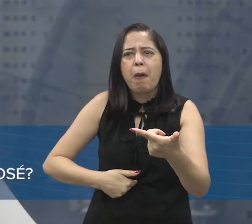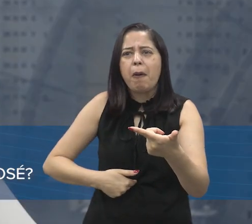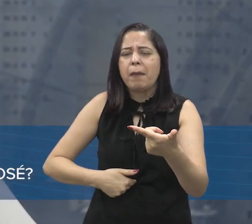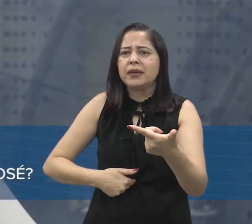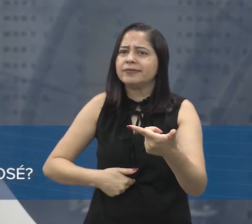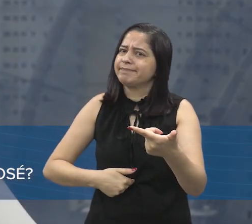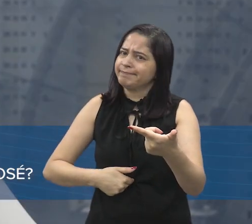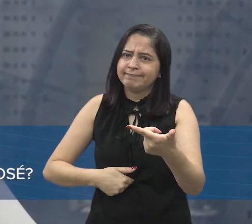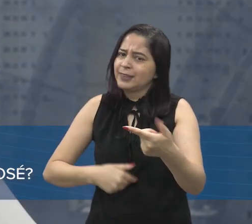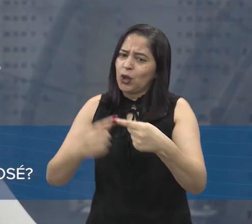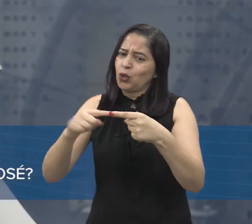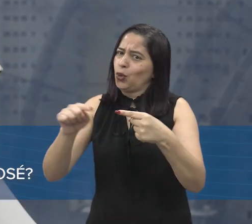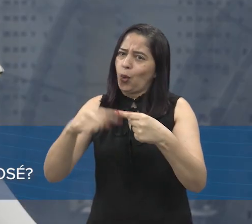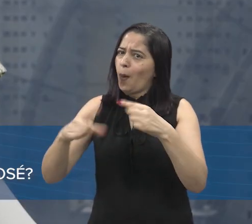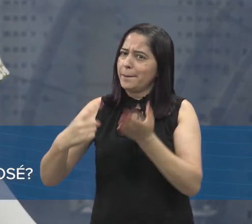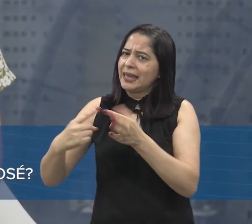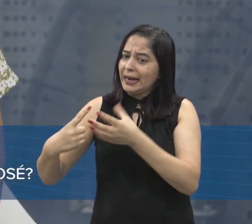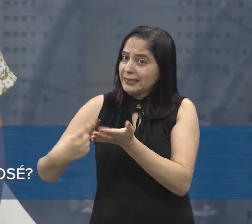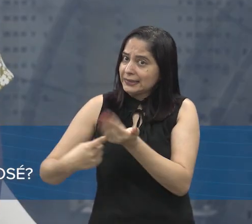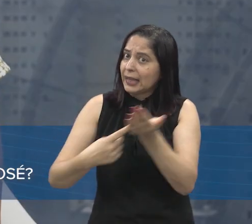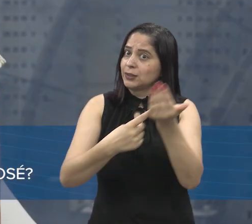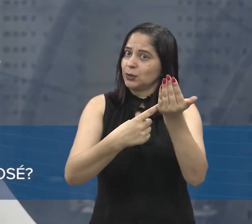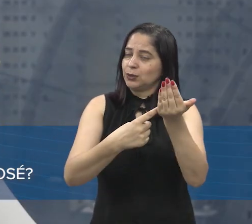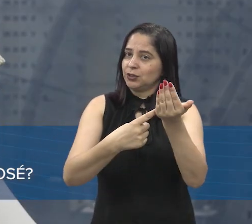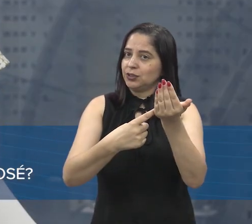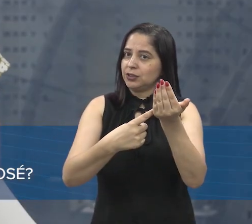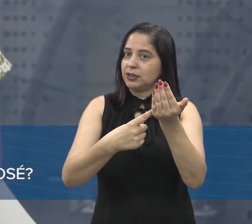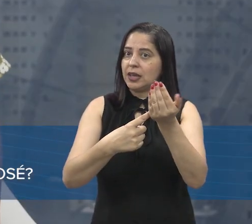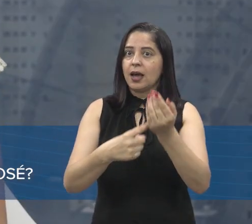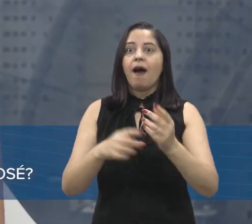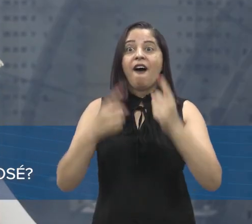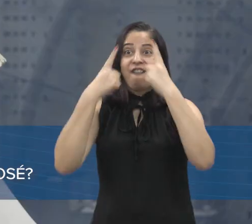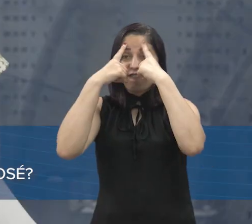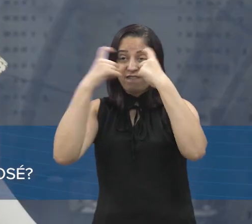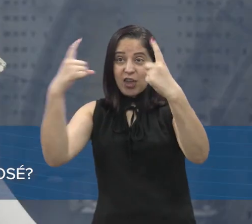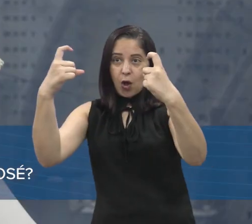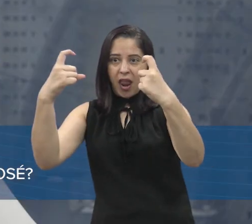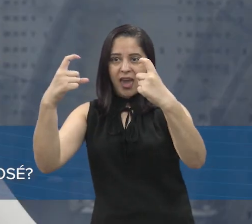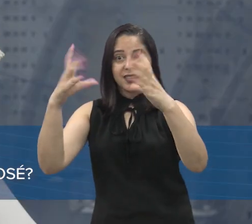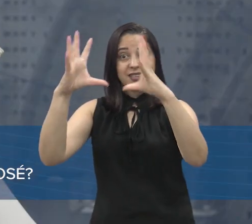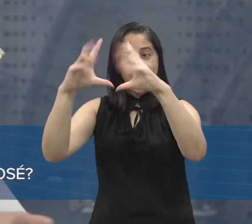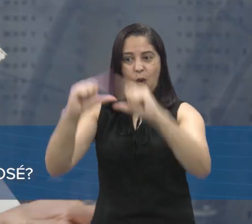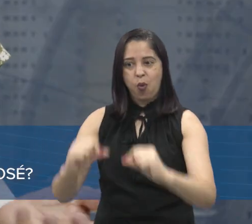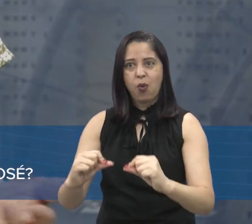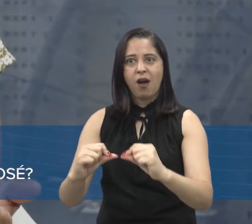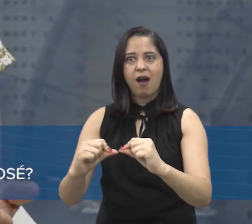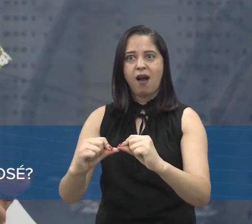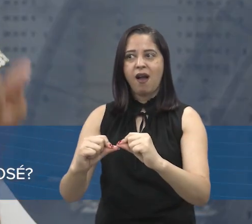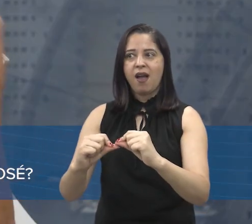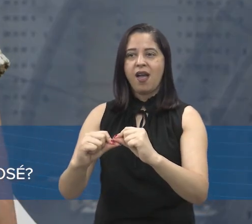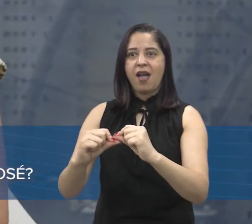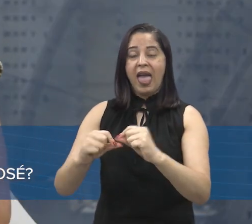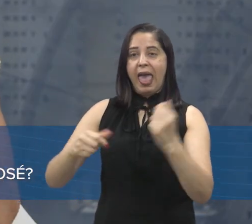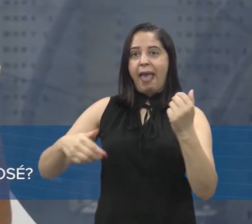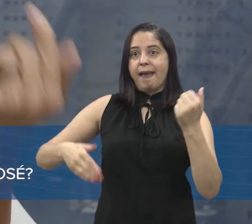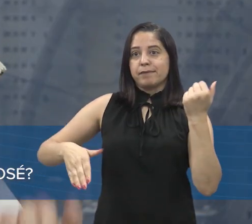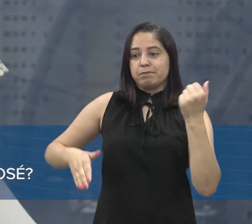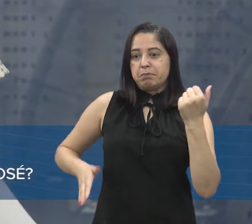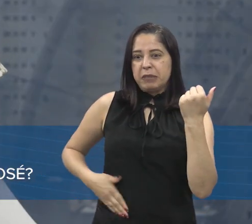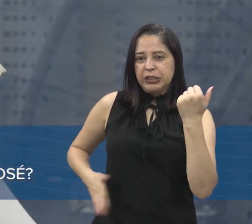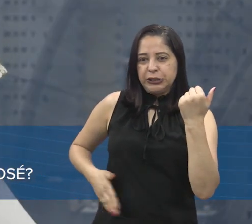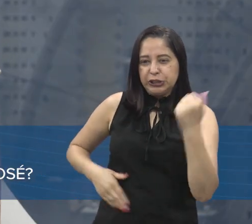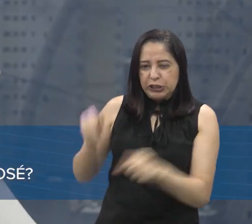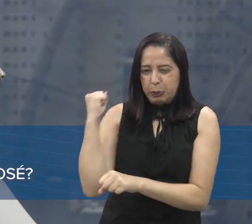seu povo, né? Então, um povo que não tenha miséria, não tenha pobreza, não passe fome, tudo isso é tecnológico. A tecnologia é